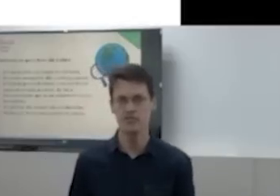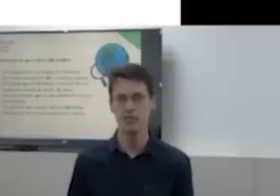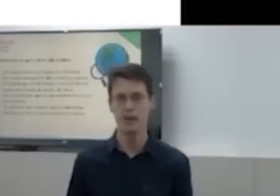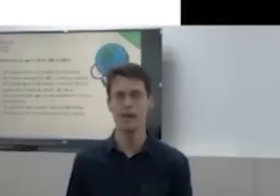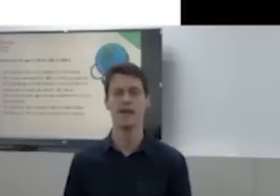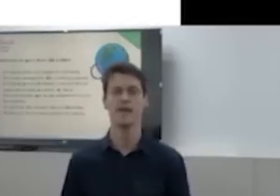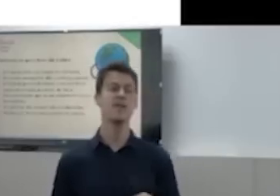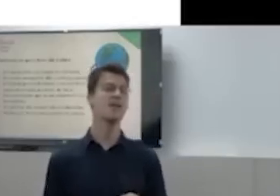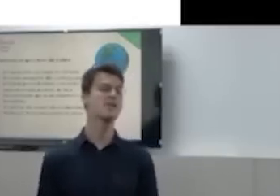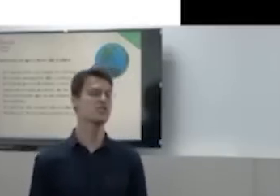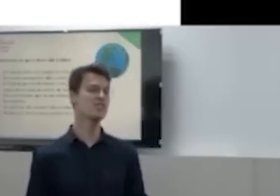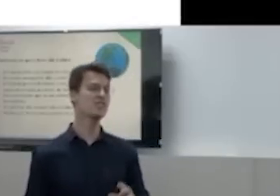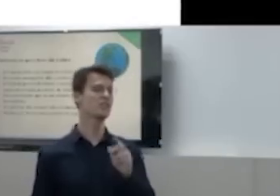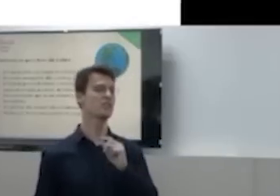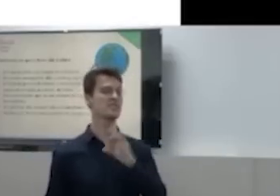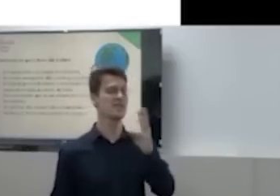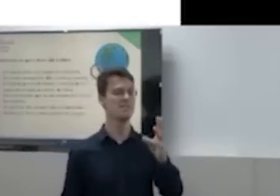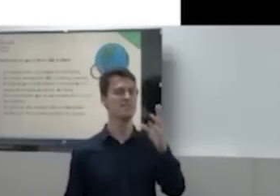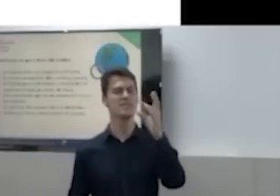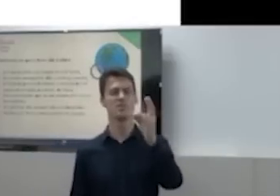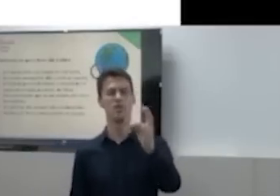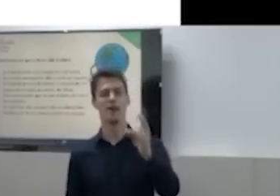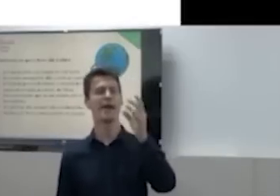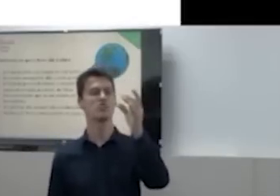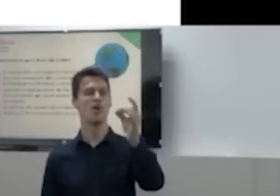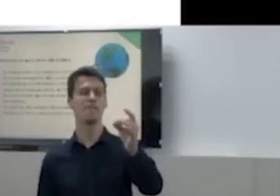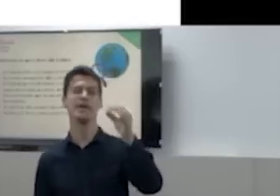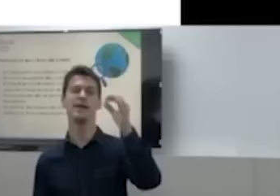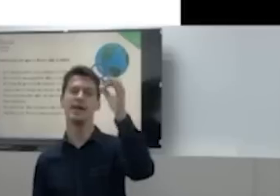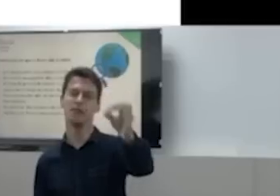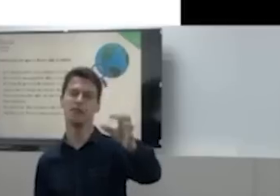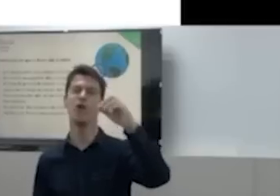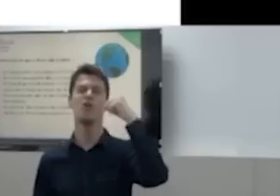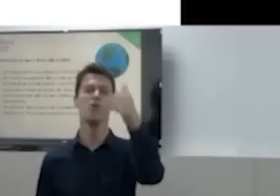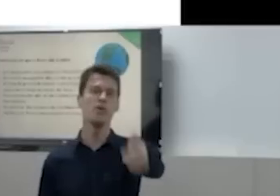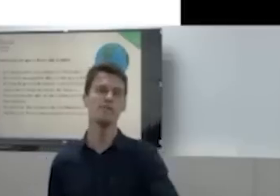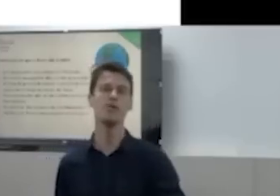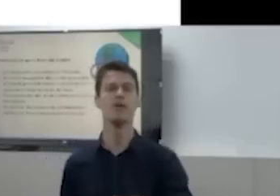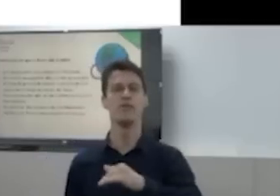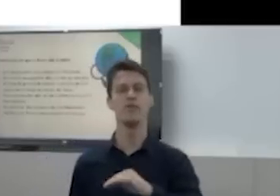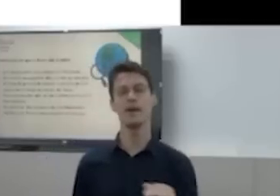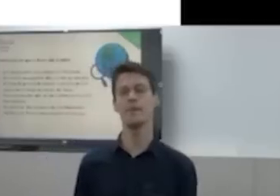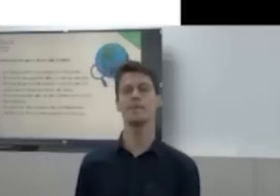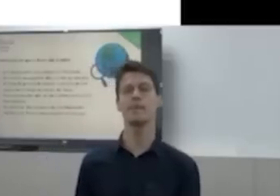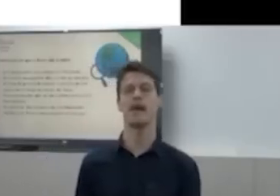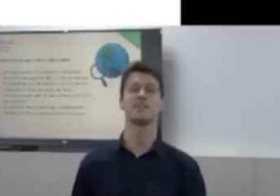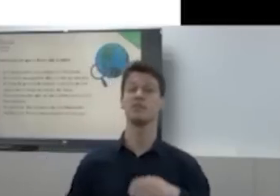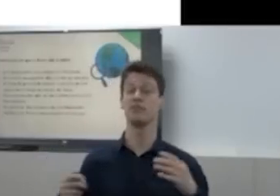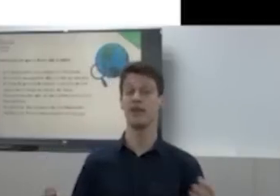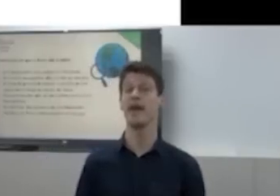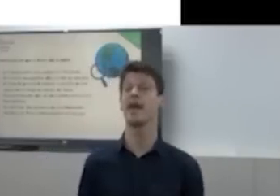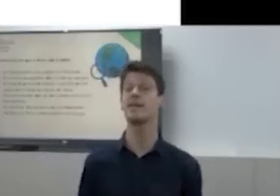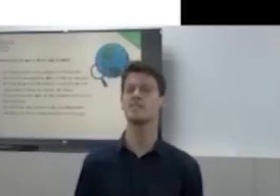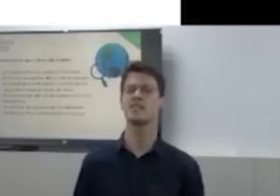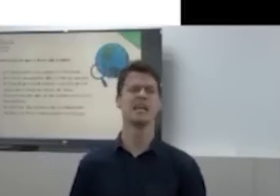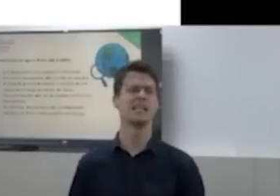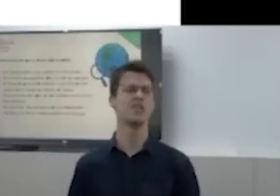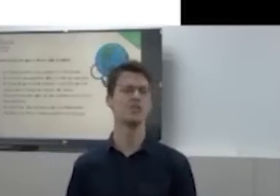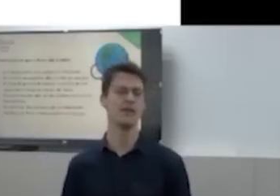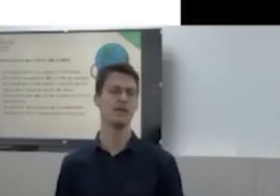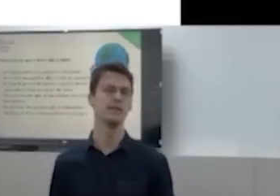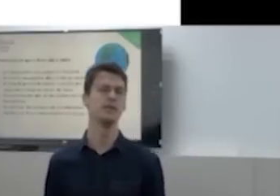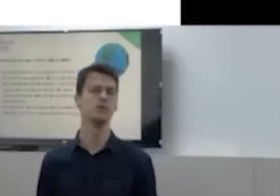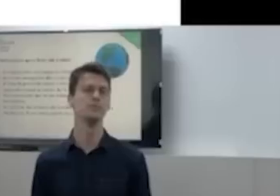Com certeza você já foi para a praia. Imagine que você, seu pai, sua mãe, a avó, o irmão vão lá para a praia. Estão de